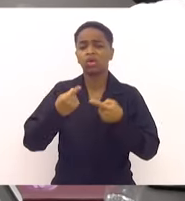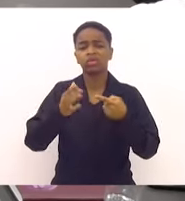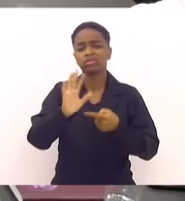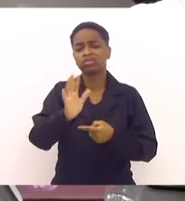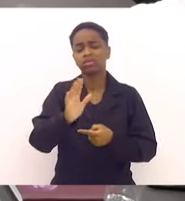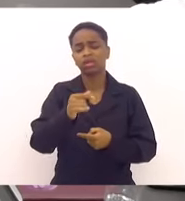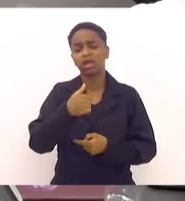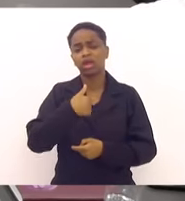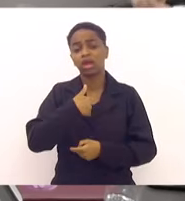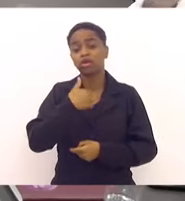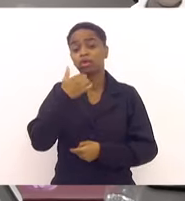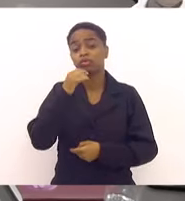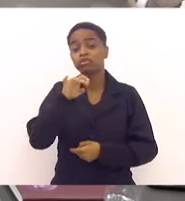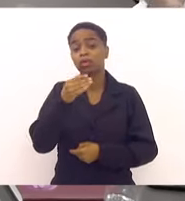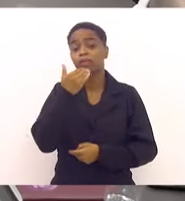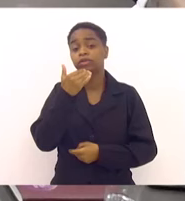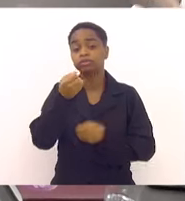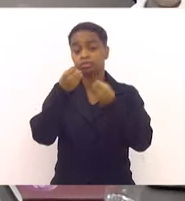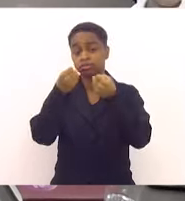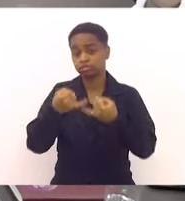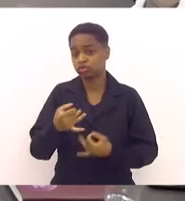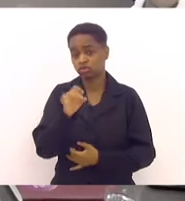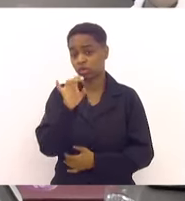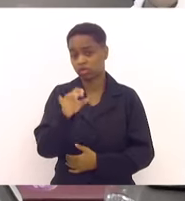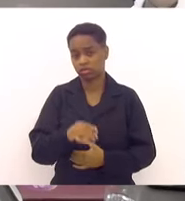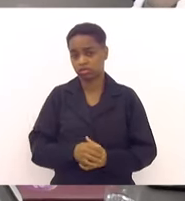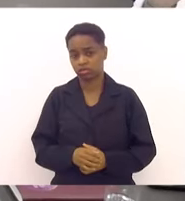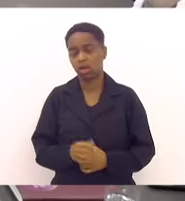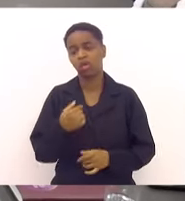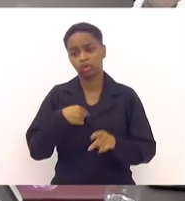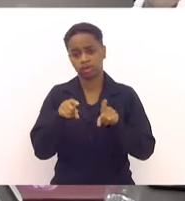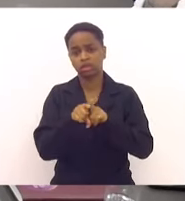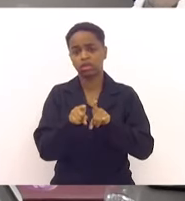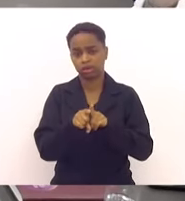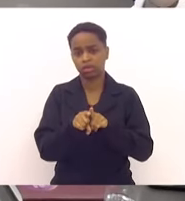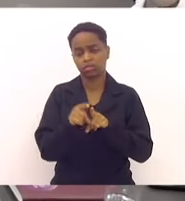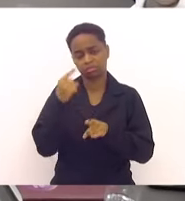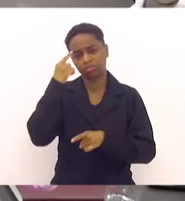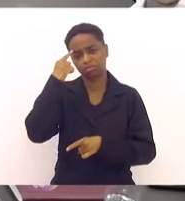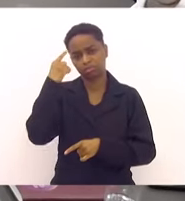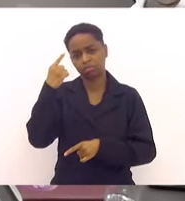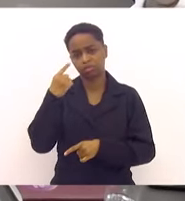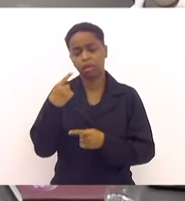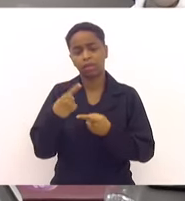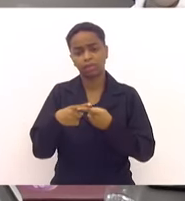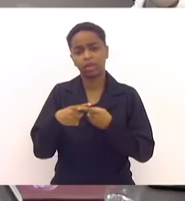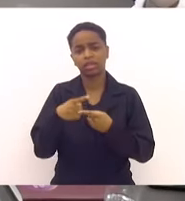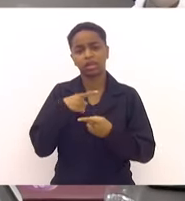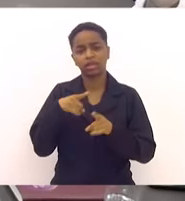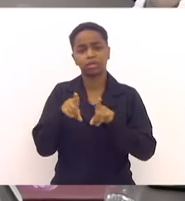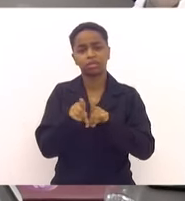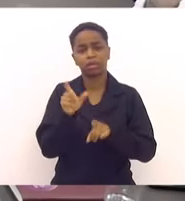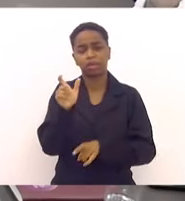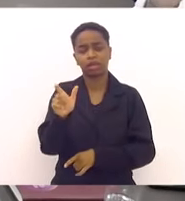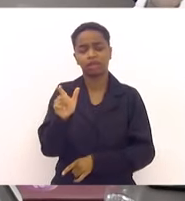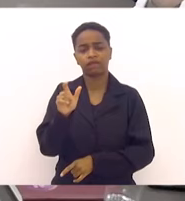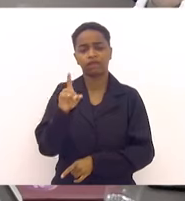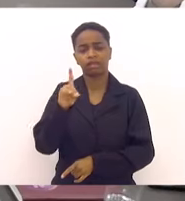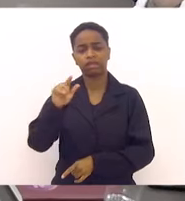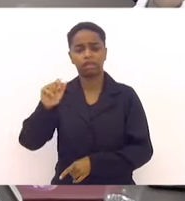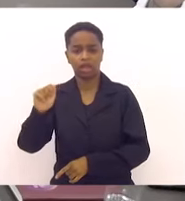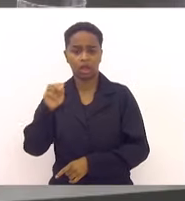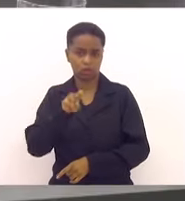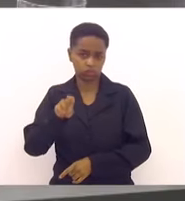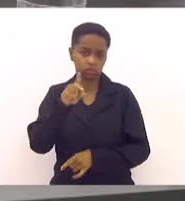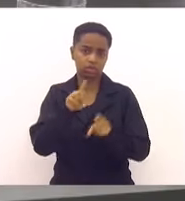Eu pedi o esclarecimento. Foi bom também, eu também estava com essa história. Também se usa deficiência auditiva. Deficiência auditiva. Se usa deficiência